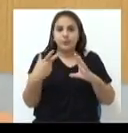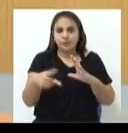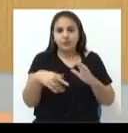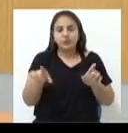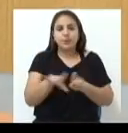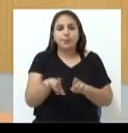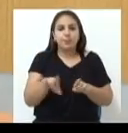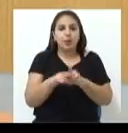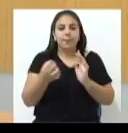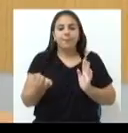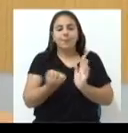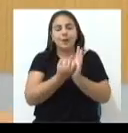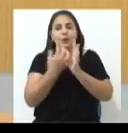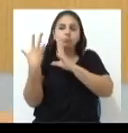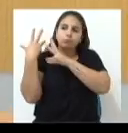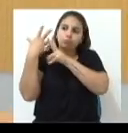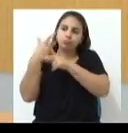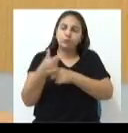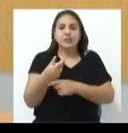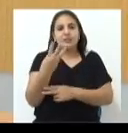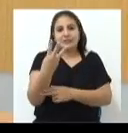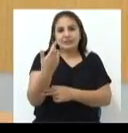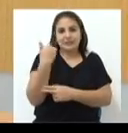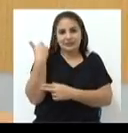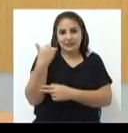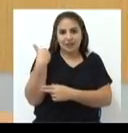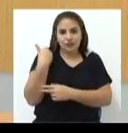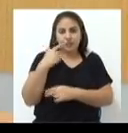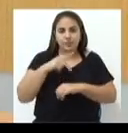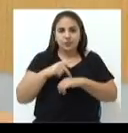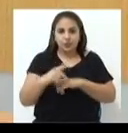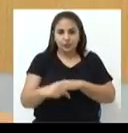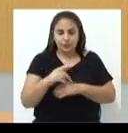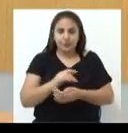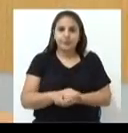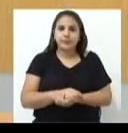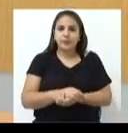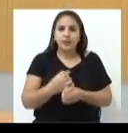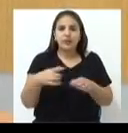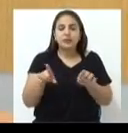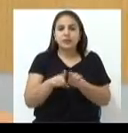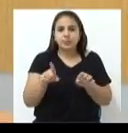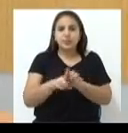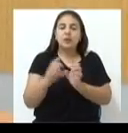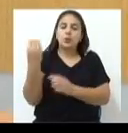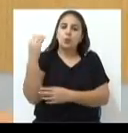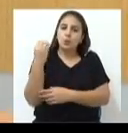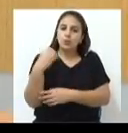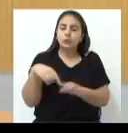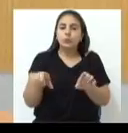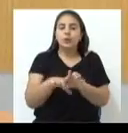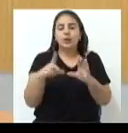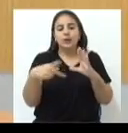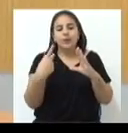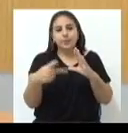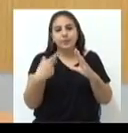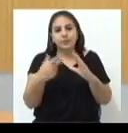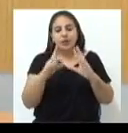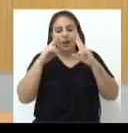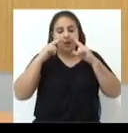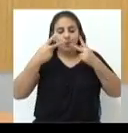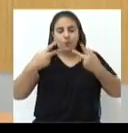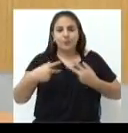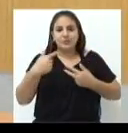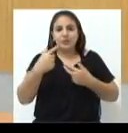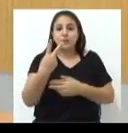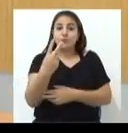Vereadores marcou a história da terceira idade de Passo Fundo. Também foi em outubro que o Legislativo reconheceu